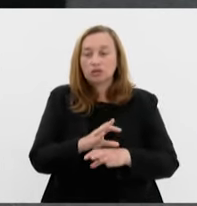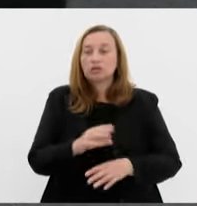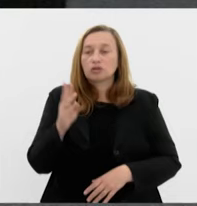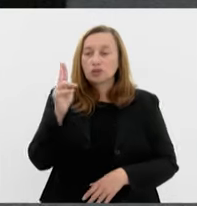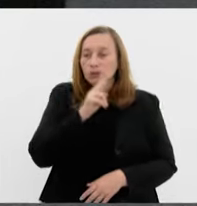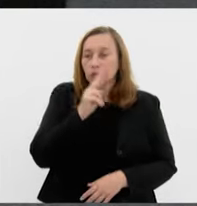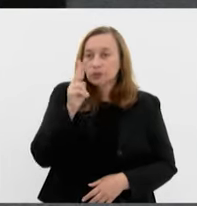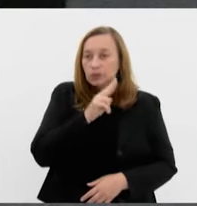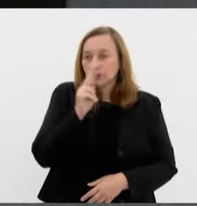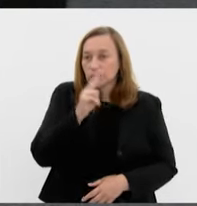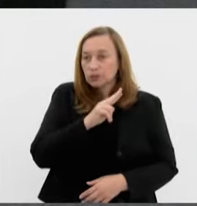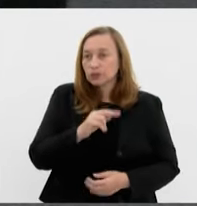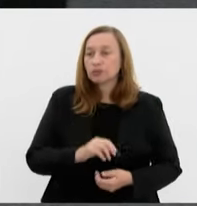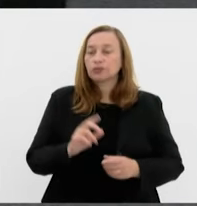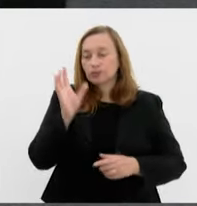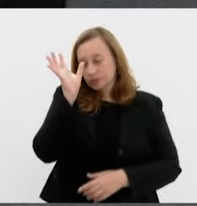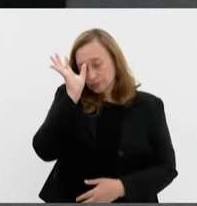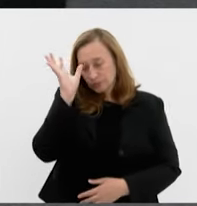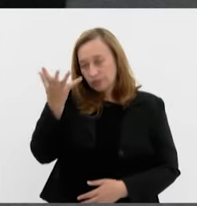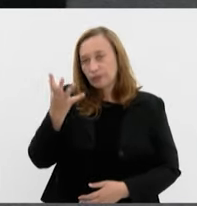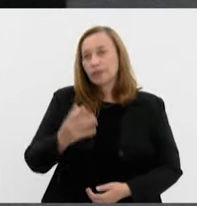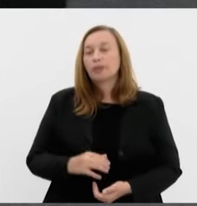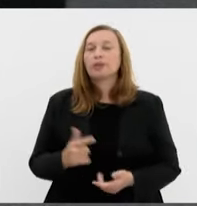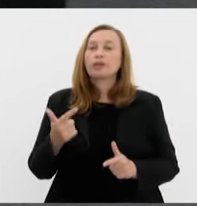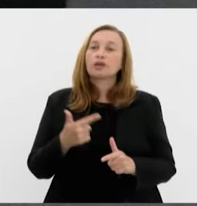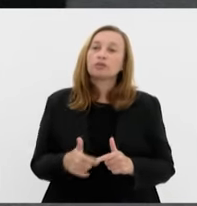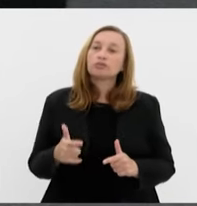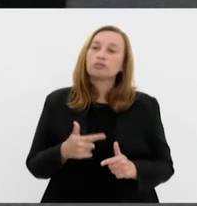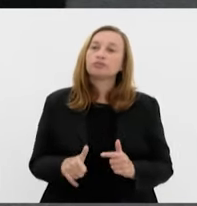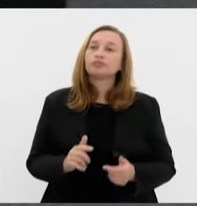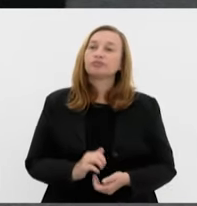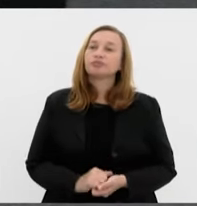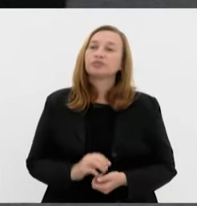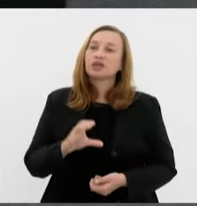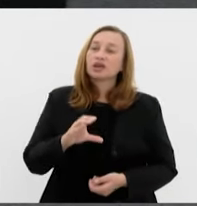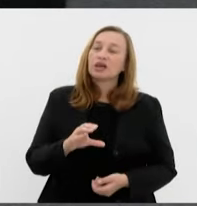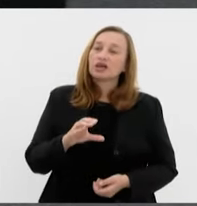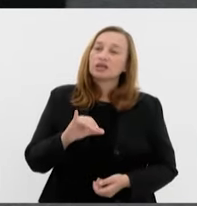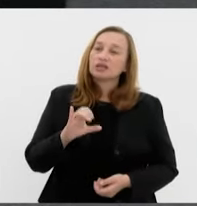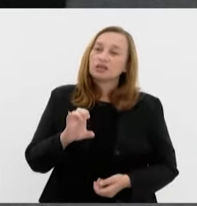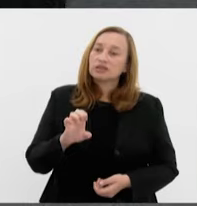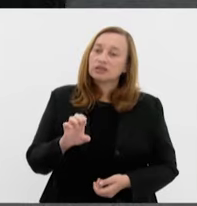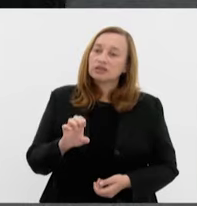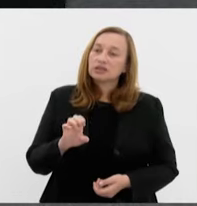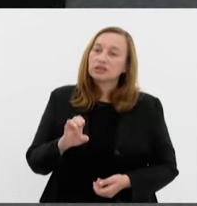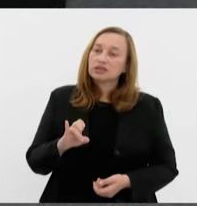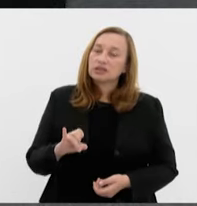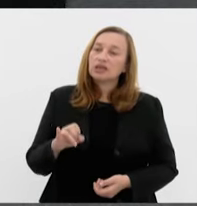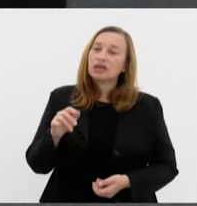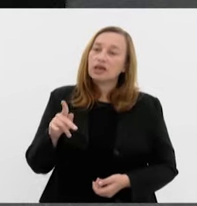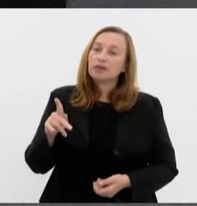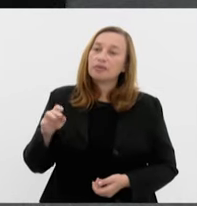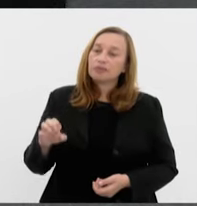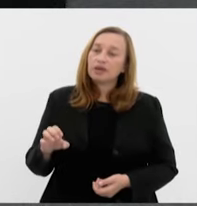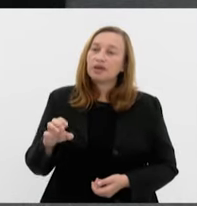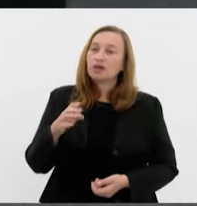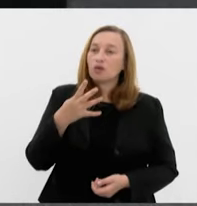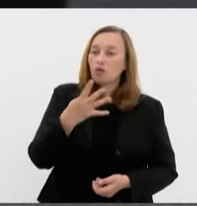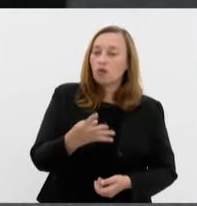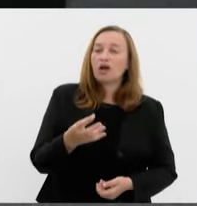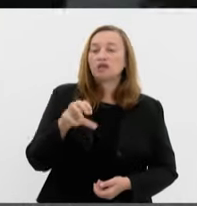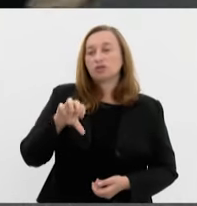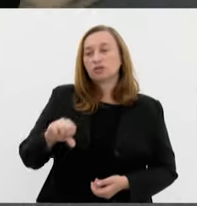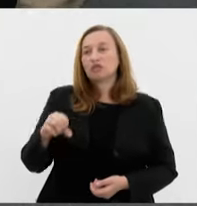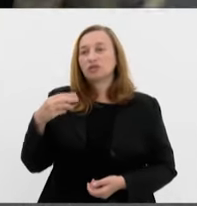imediatamente seja resolvido esse problema no cie 493 Professor Antonieta Salinas de